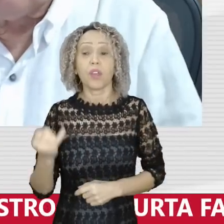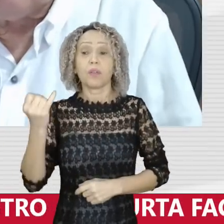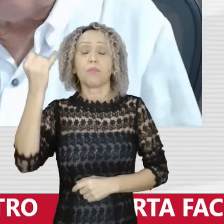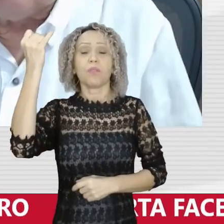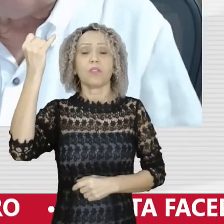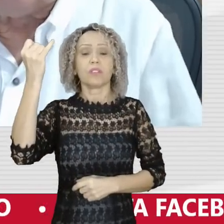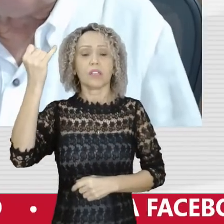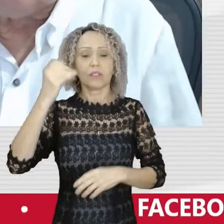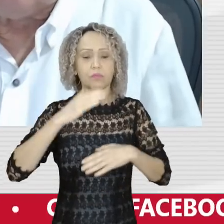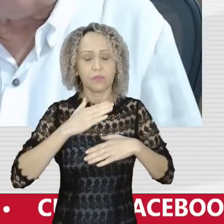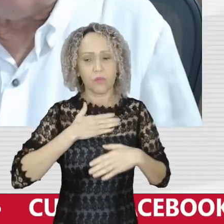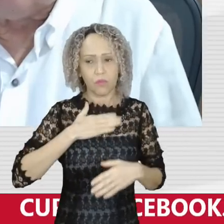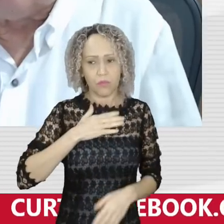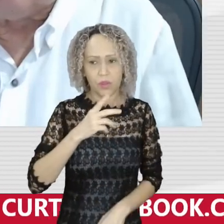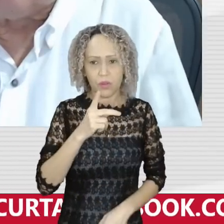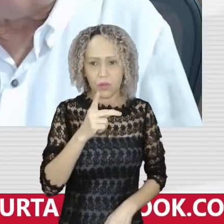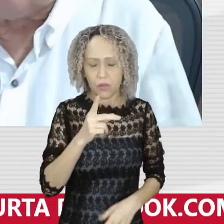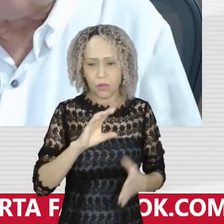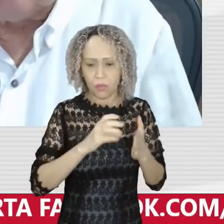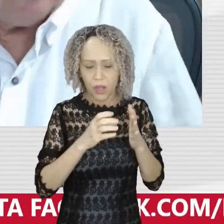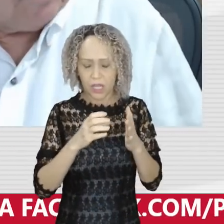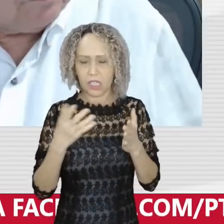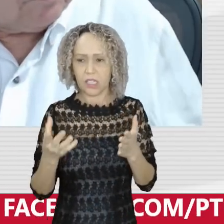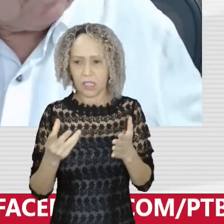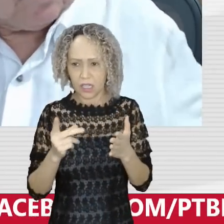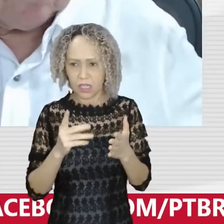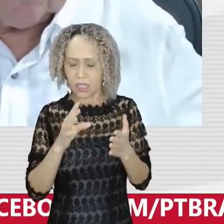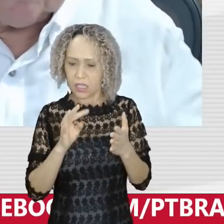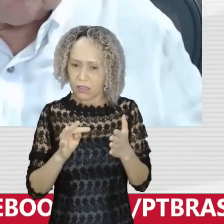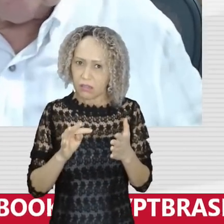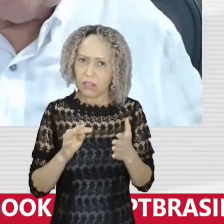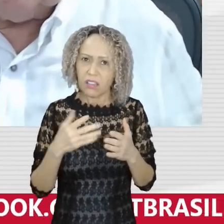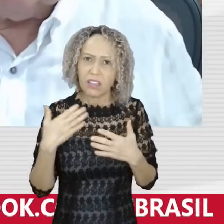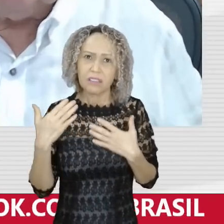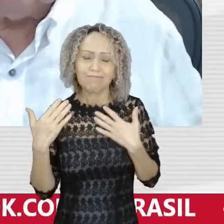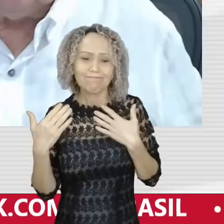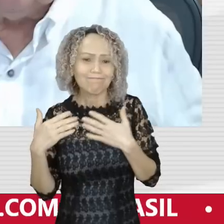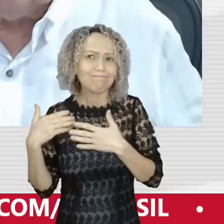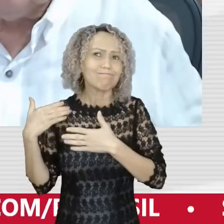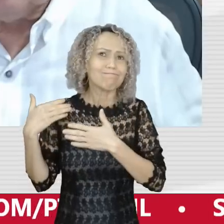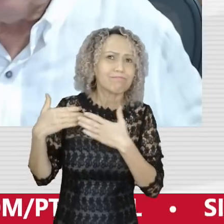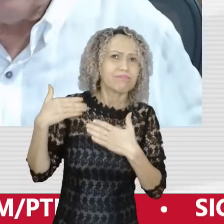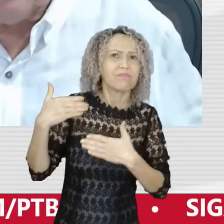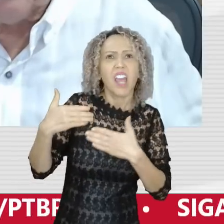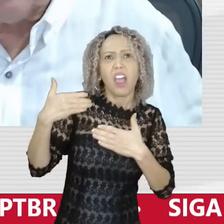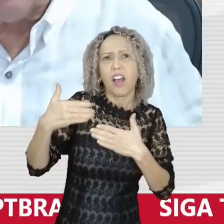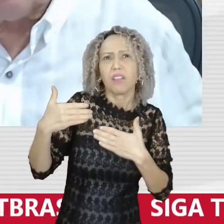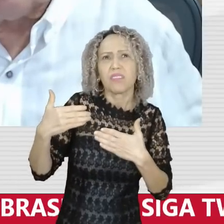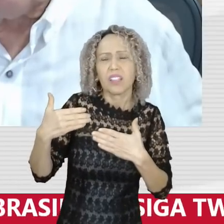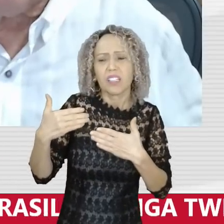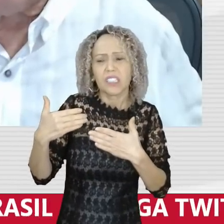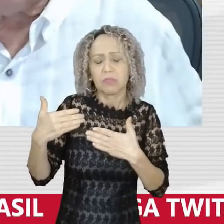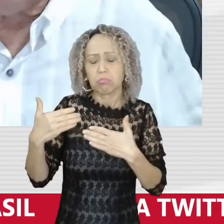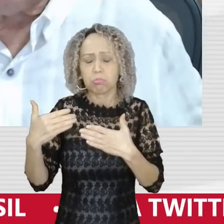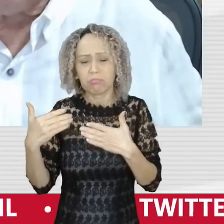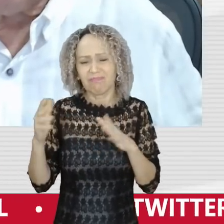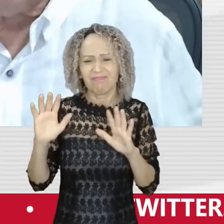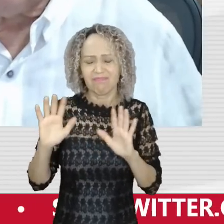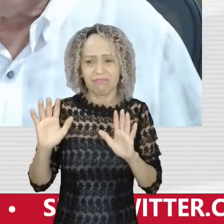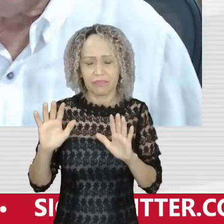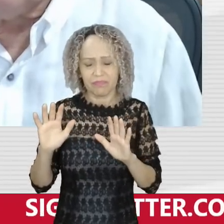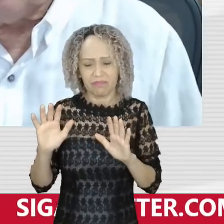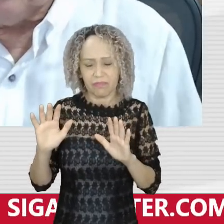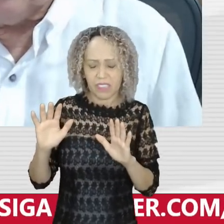meu partido, que já de algum tempo não lançava algo tão novo, né? Tivemos também a eleição de